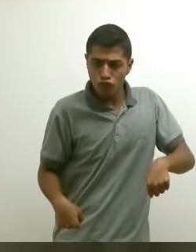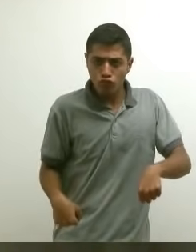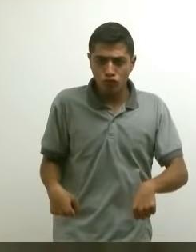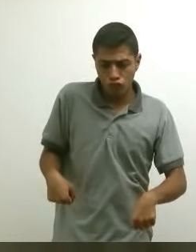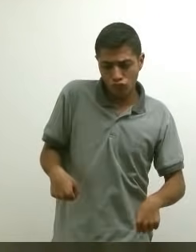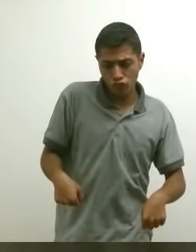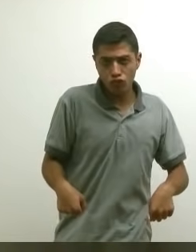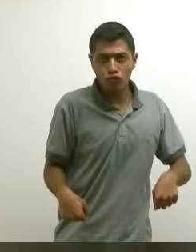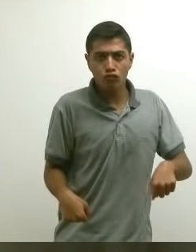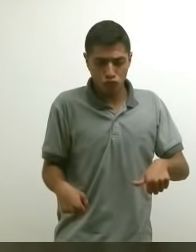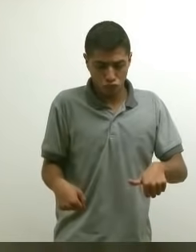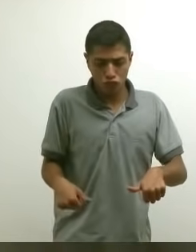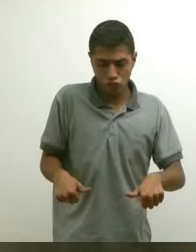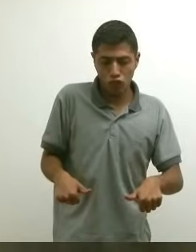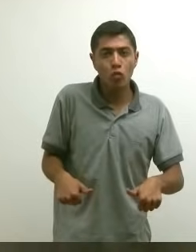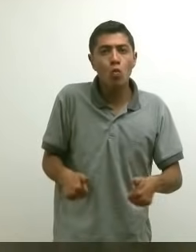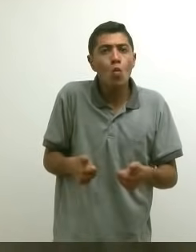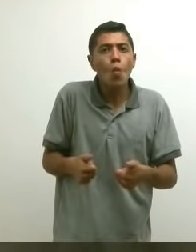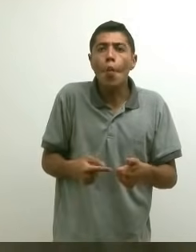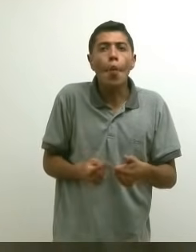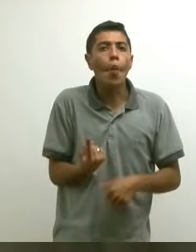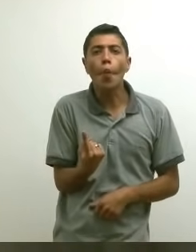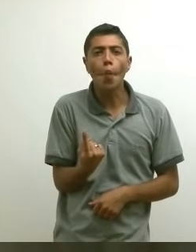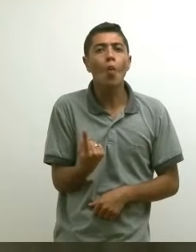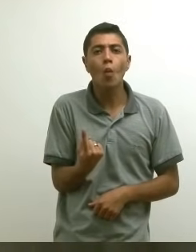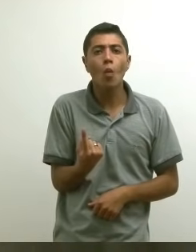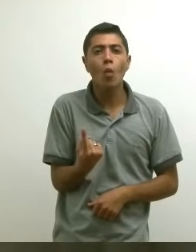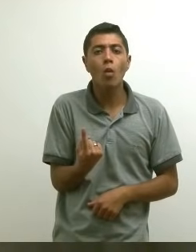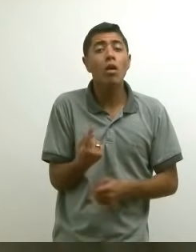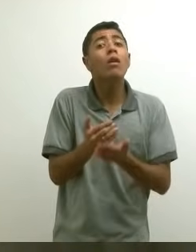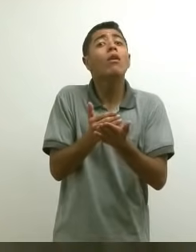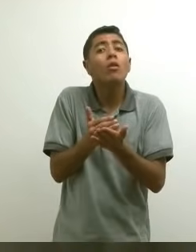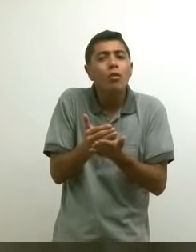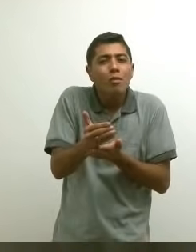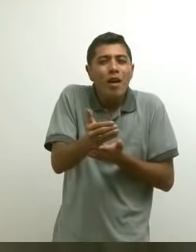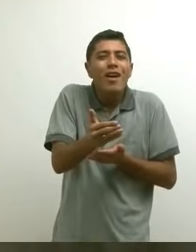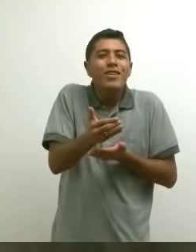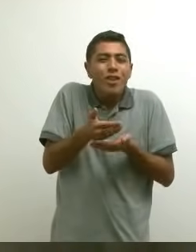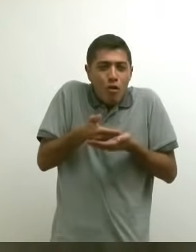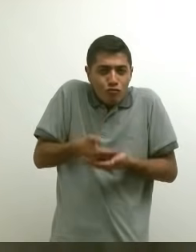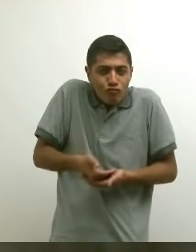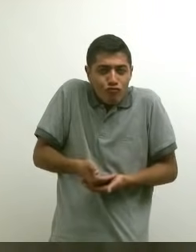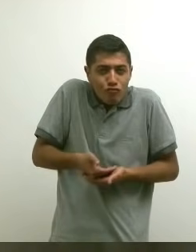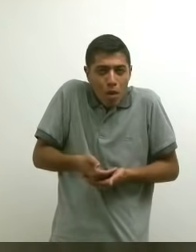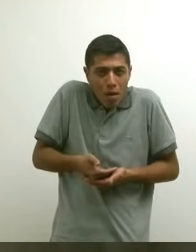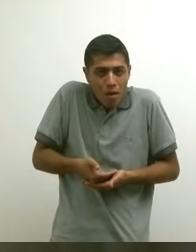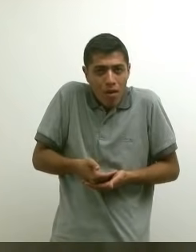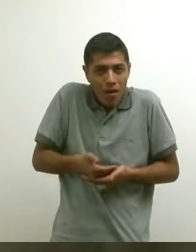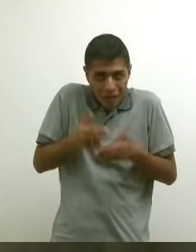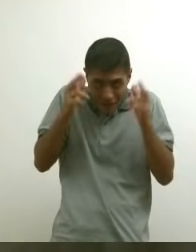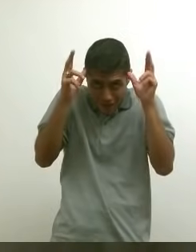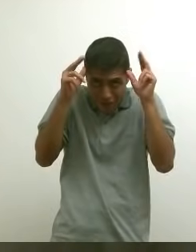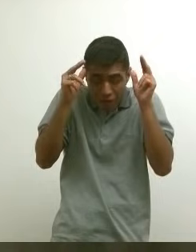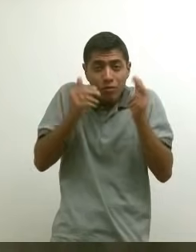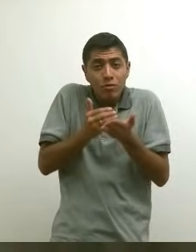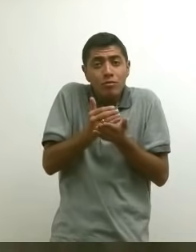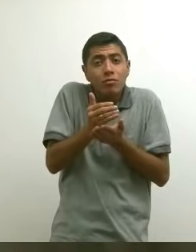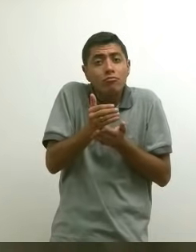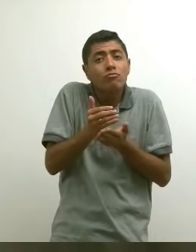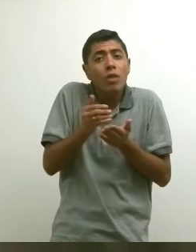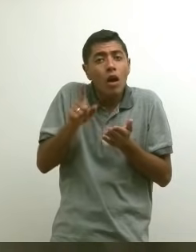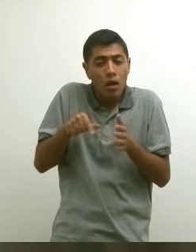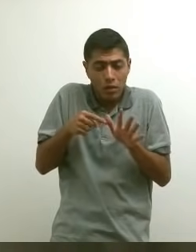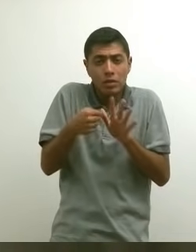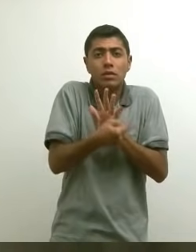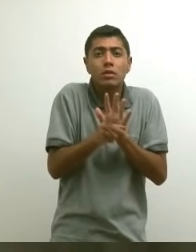embrião e depois se especializou em 1 ou seja as formas mais primitivas dos mamíferos são as formas uma noz nesse primeiro